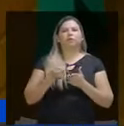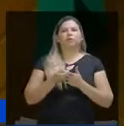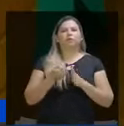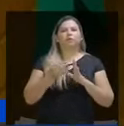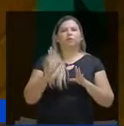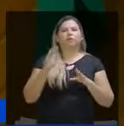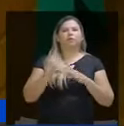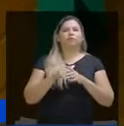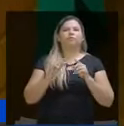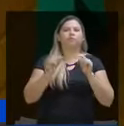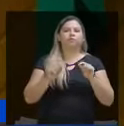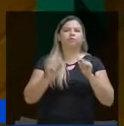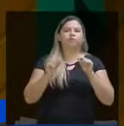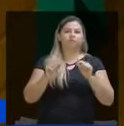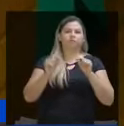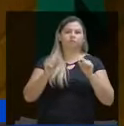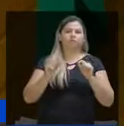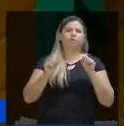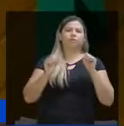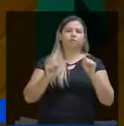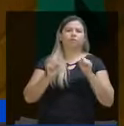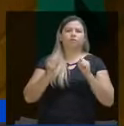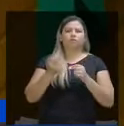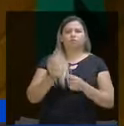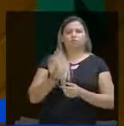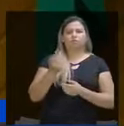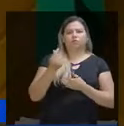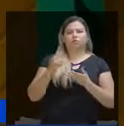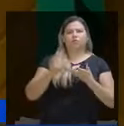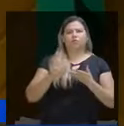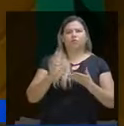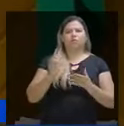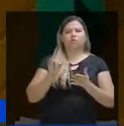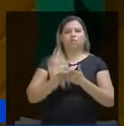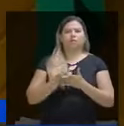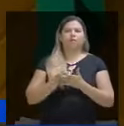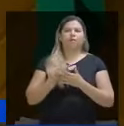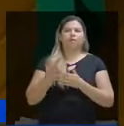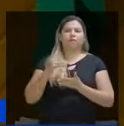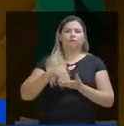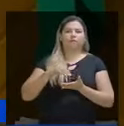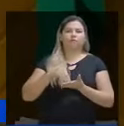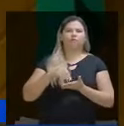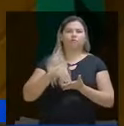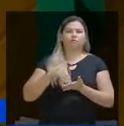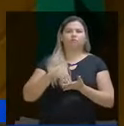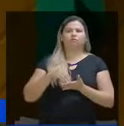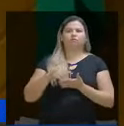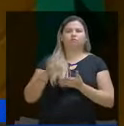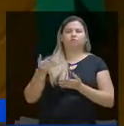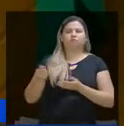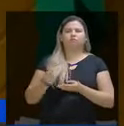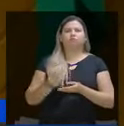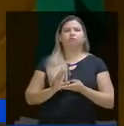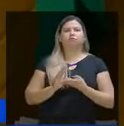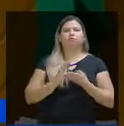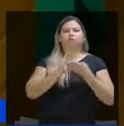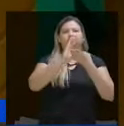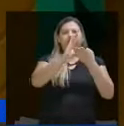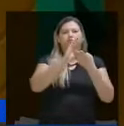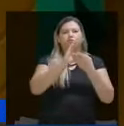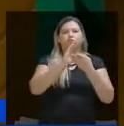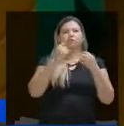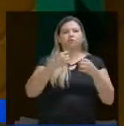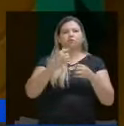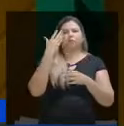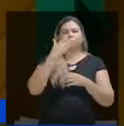há as hipóteses de devolução de valores, que é justamente o valor que a recorrente não efetuou o